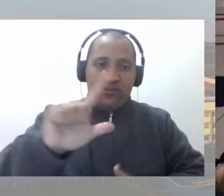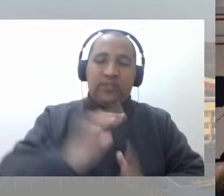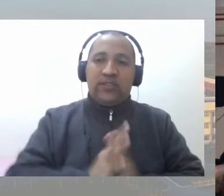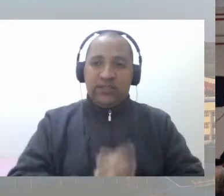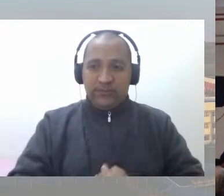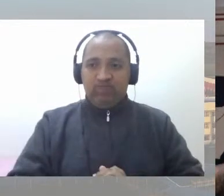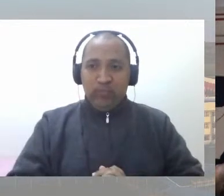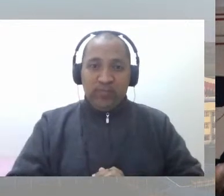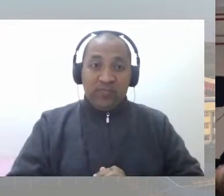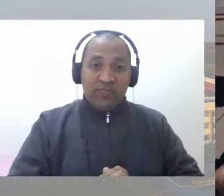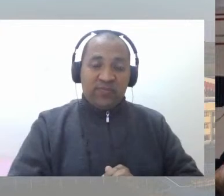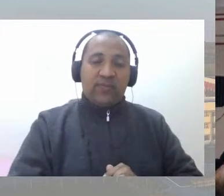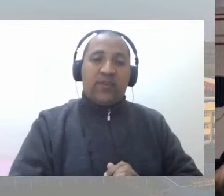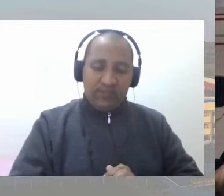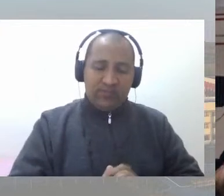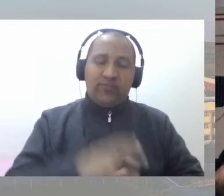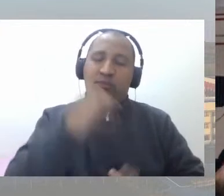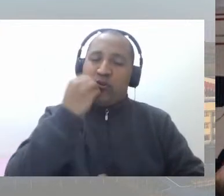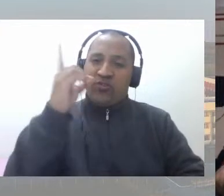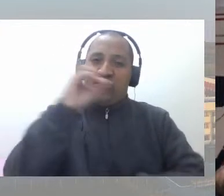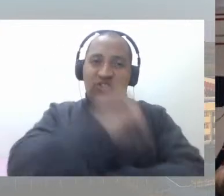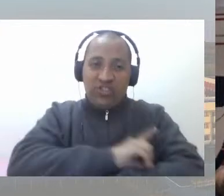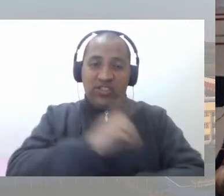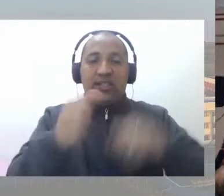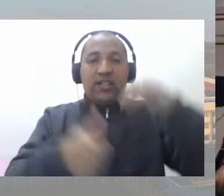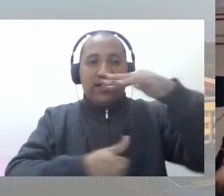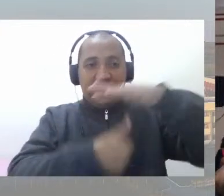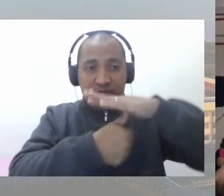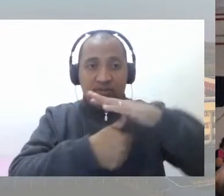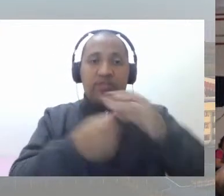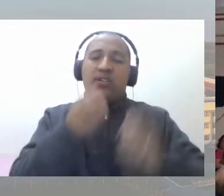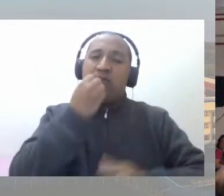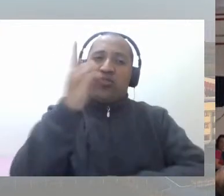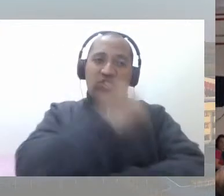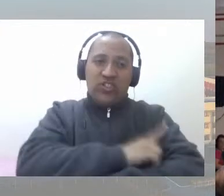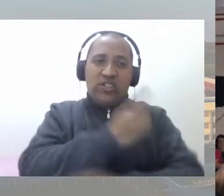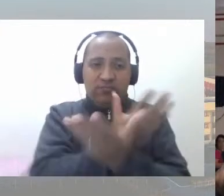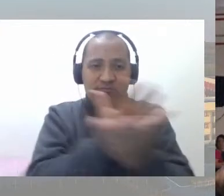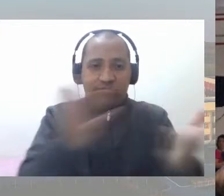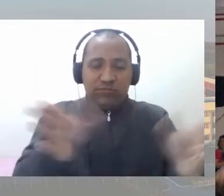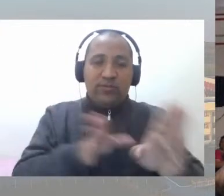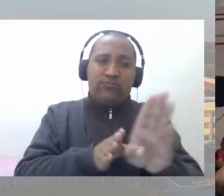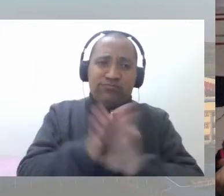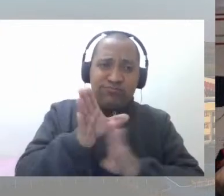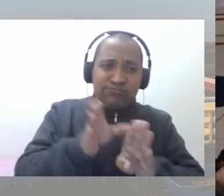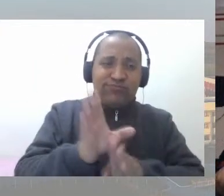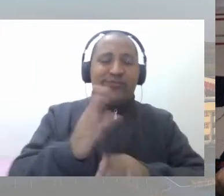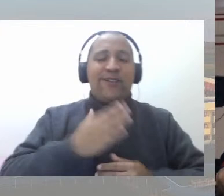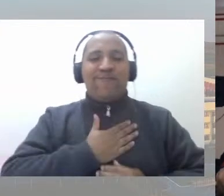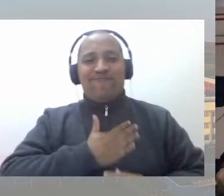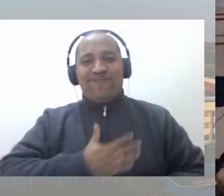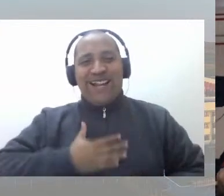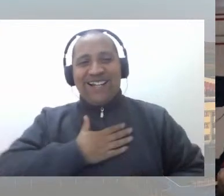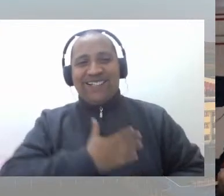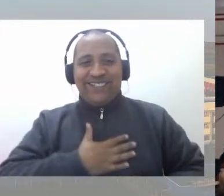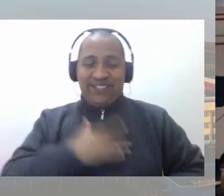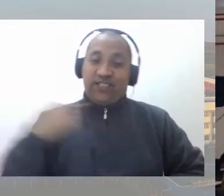Bom dia, magnífico reitor, bom dia, conselheiros. Um prazer enorme estar presencialmente com